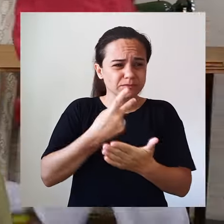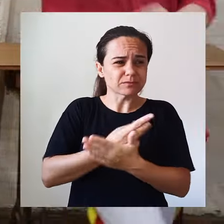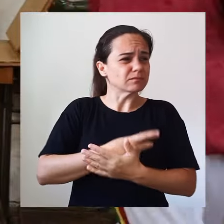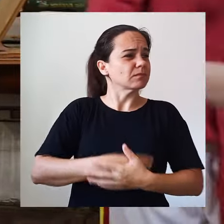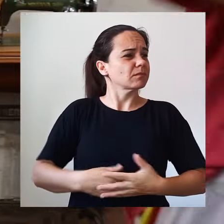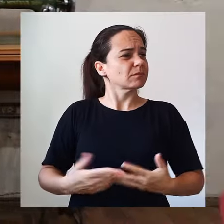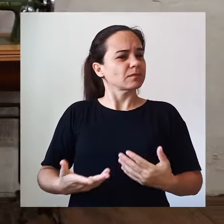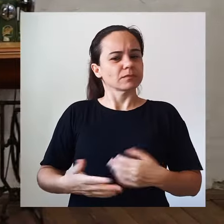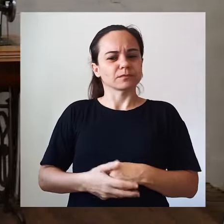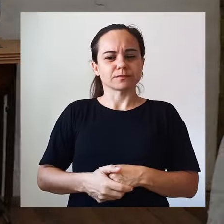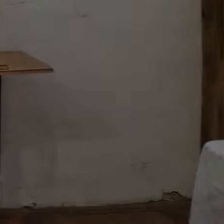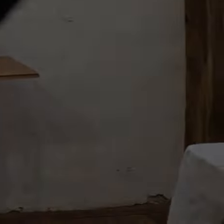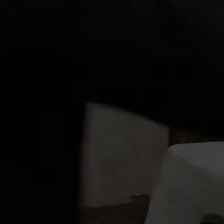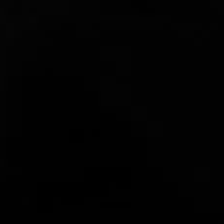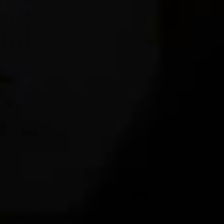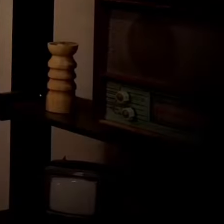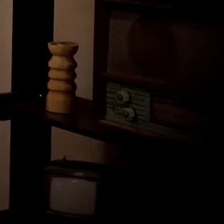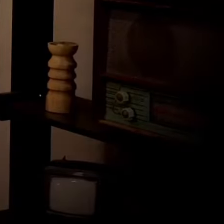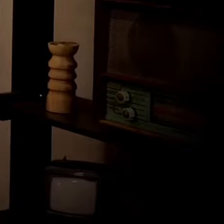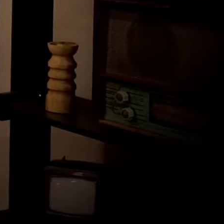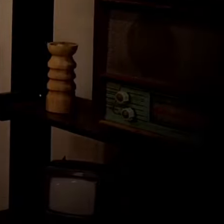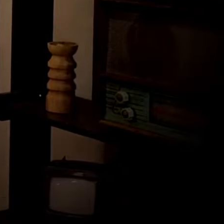Filho, nem dói, nem dói. Tu quer ver?